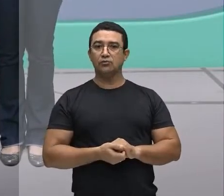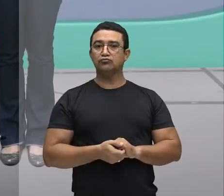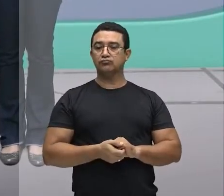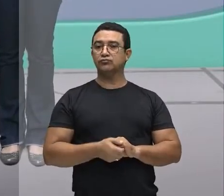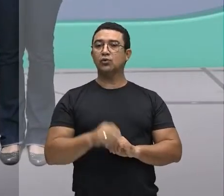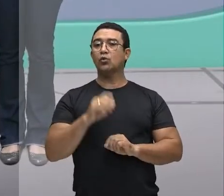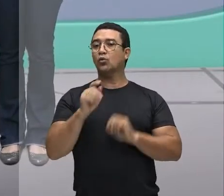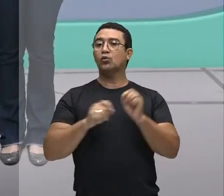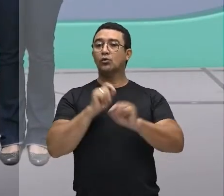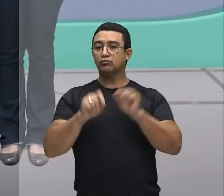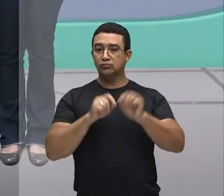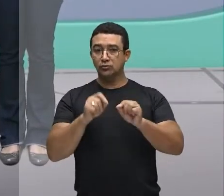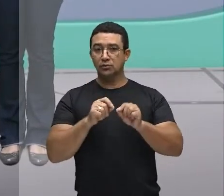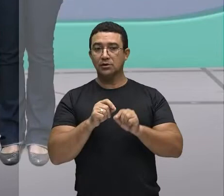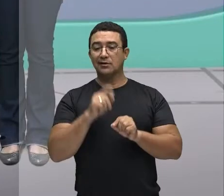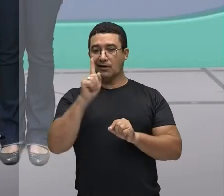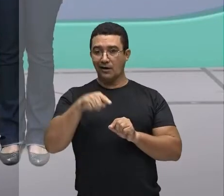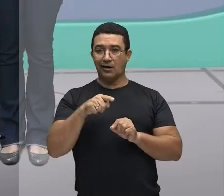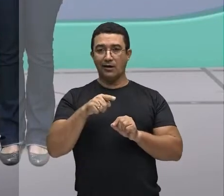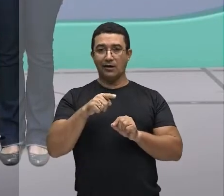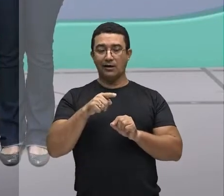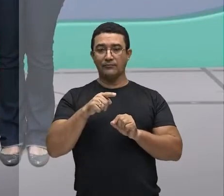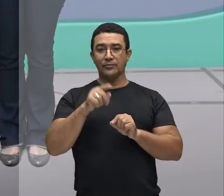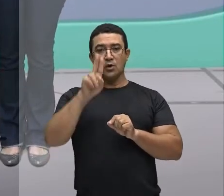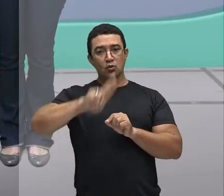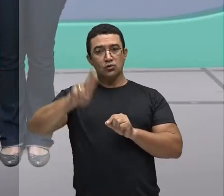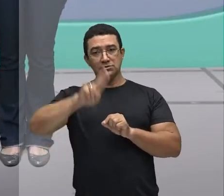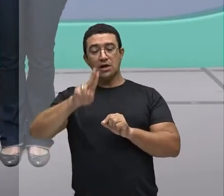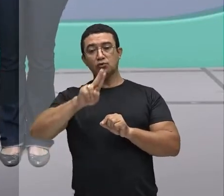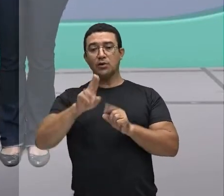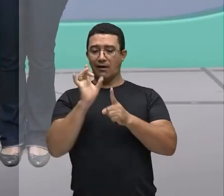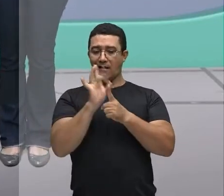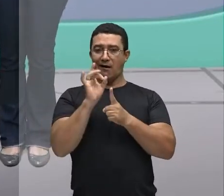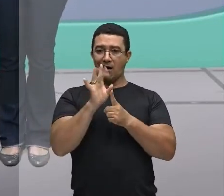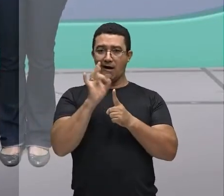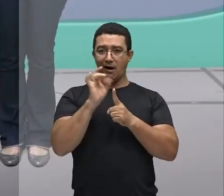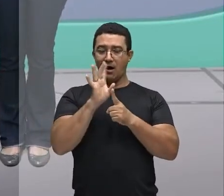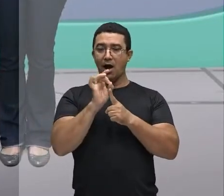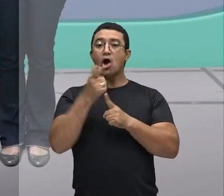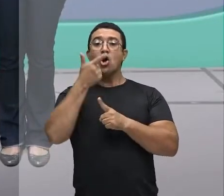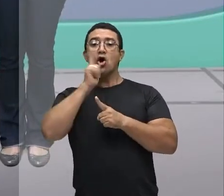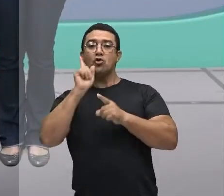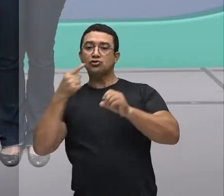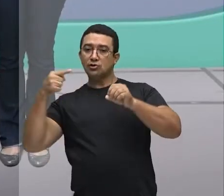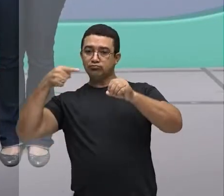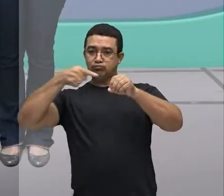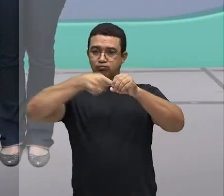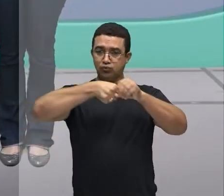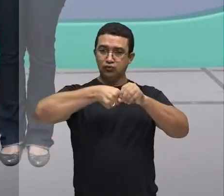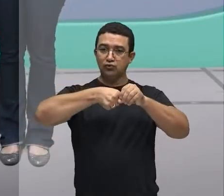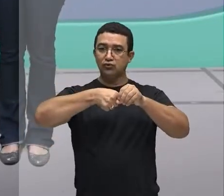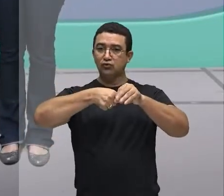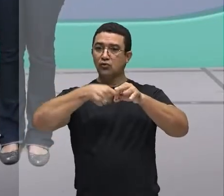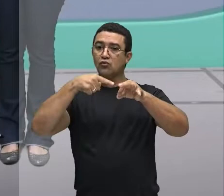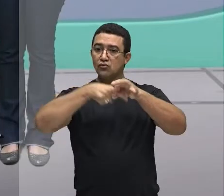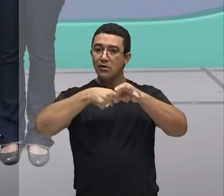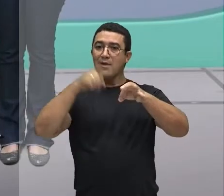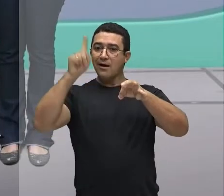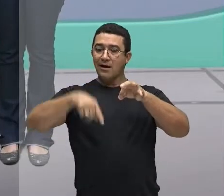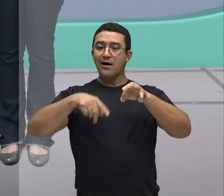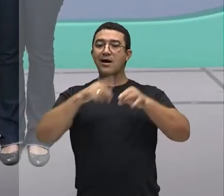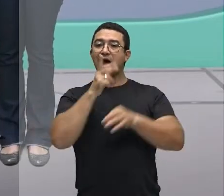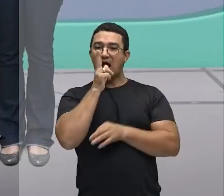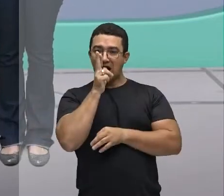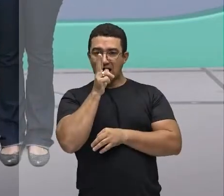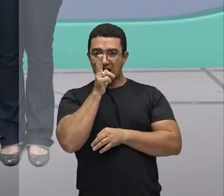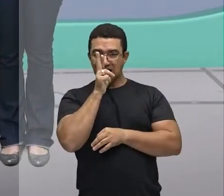do homem, ou seja, o órgão que vai permitir com que o espermatozoide alcance o sistema reprodutor feminino, é o pênis, né?